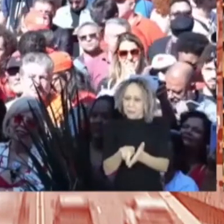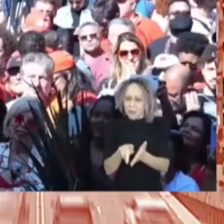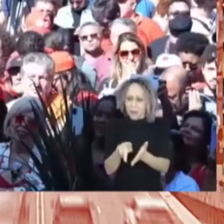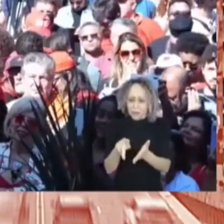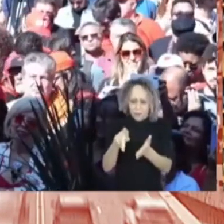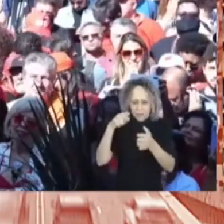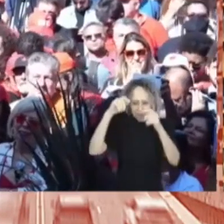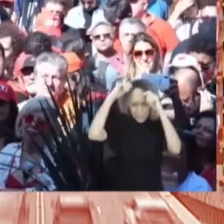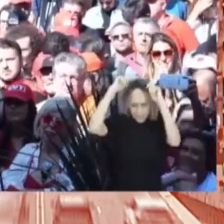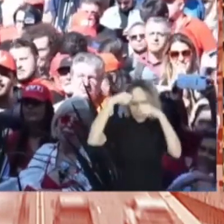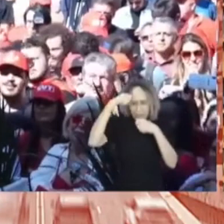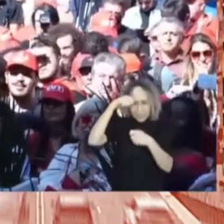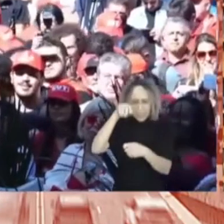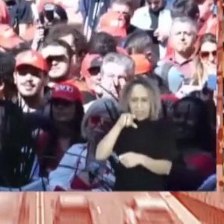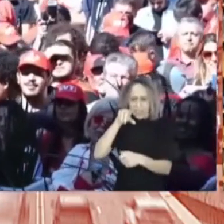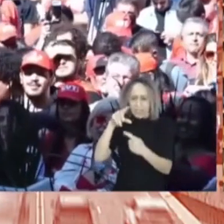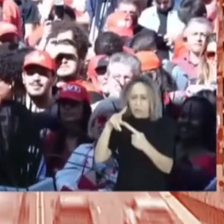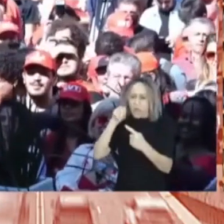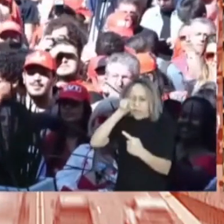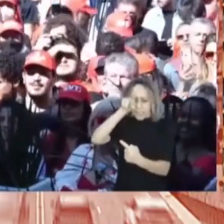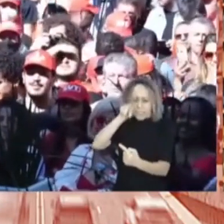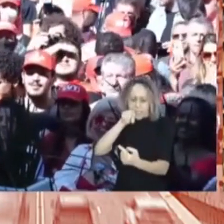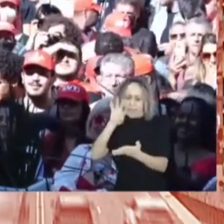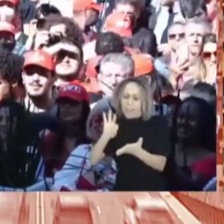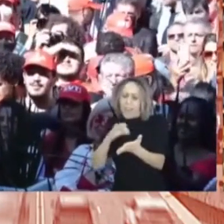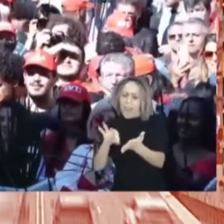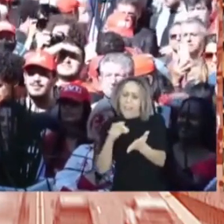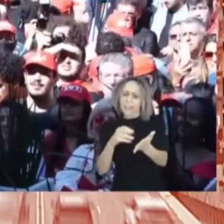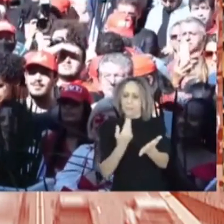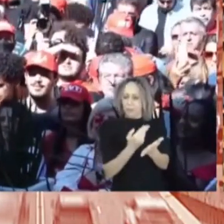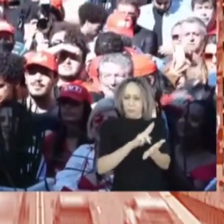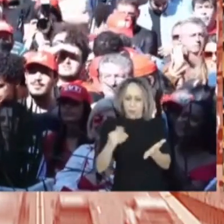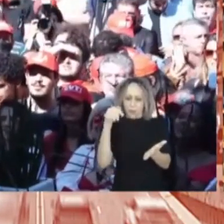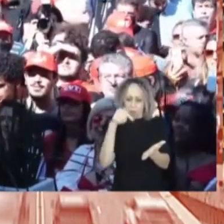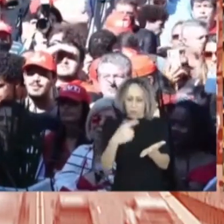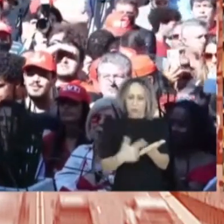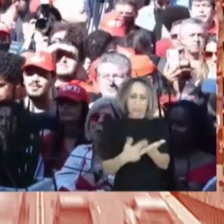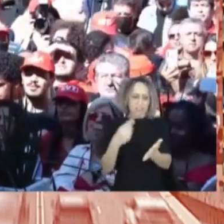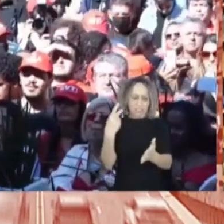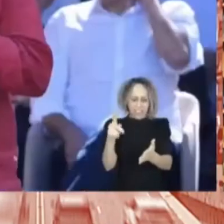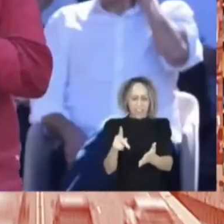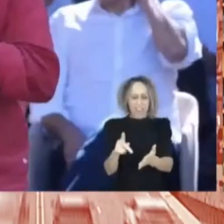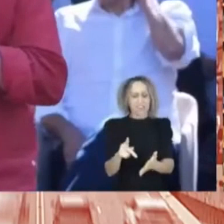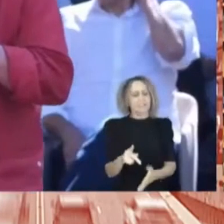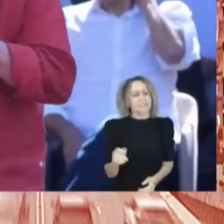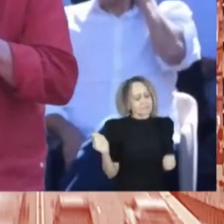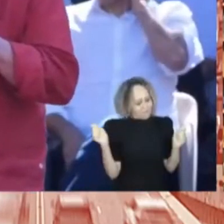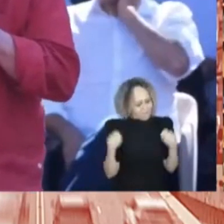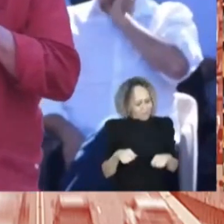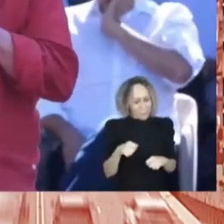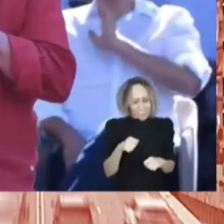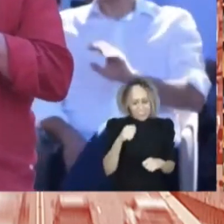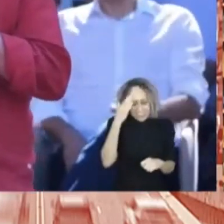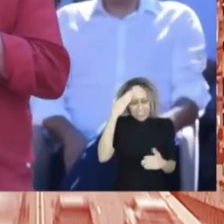barato, né? Foram várias pessoas falando, o Edinho, que é o coordenador de comunicação, também deu uma belíssima contribuição. O Janones falou muito bem também,